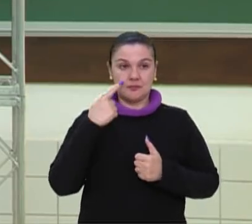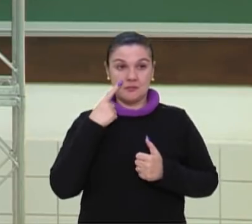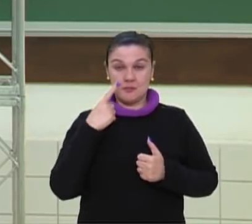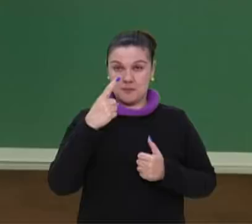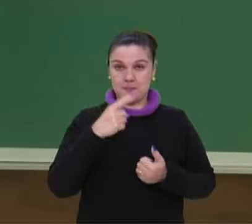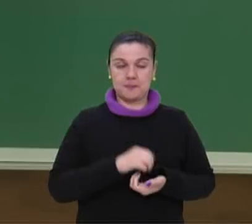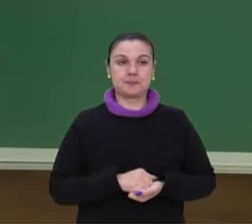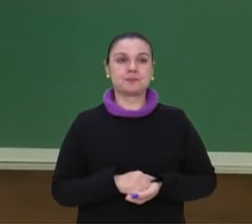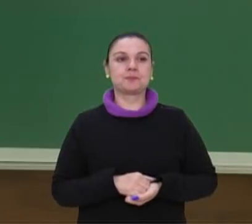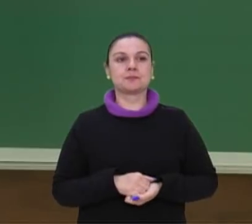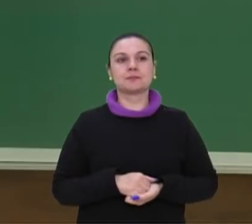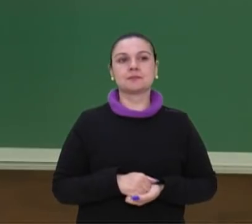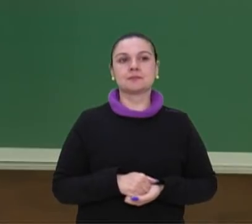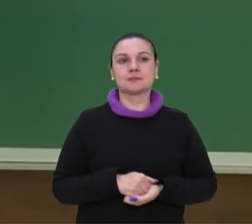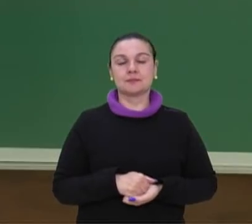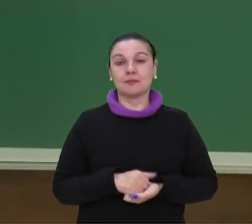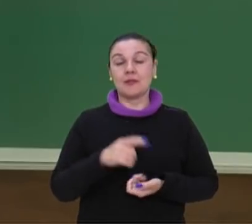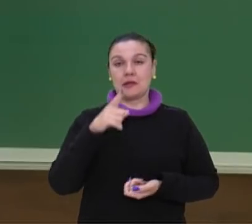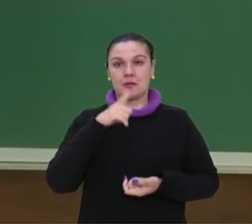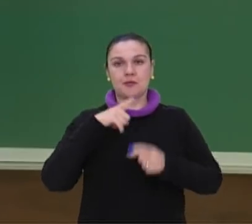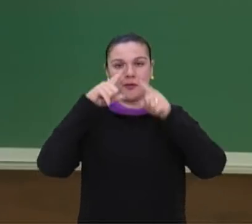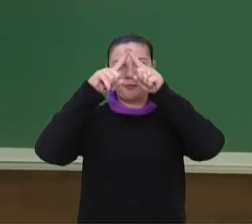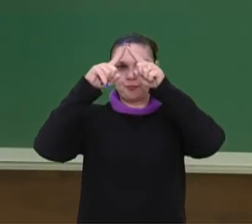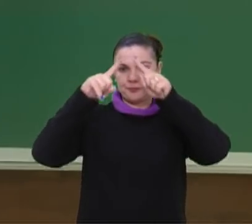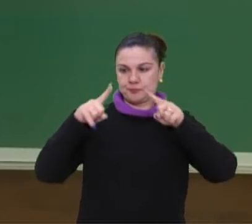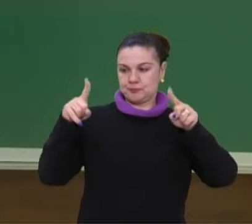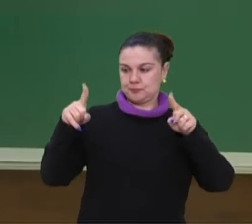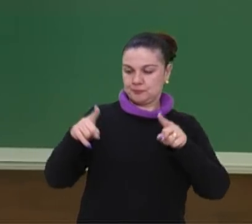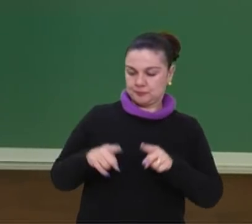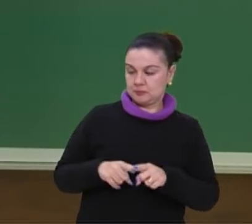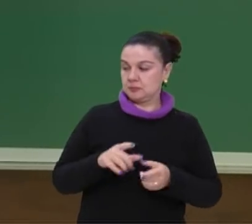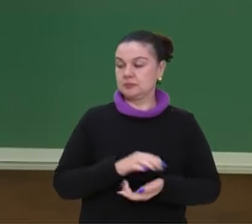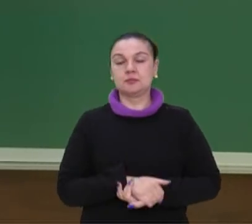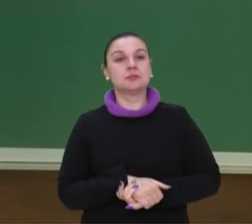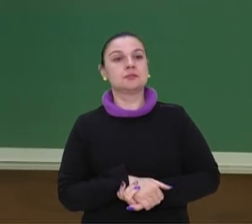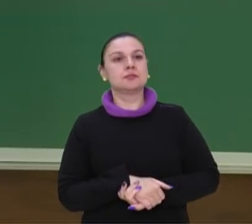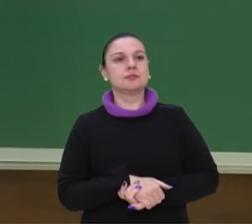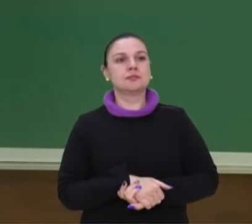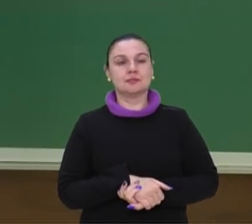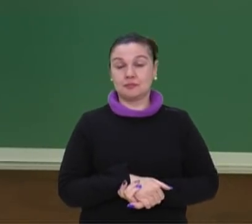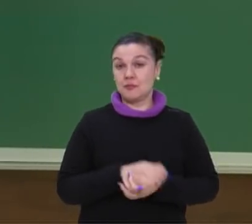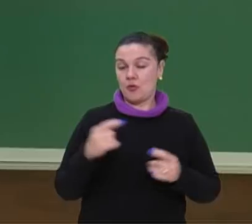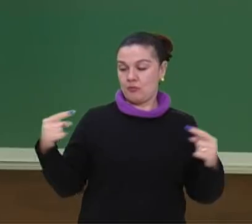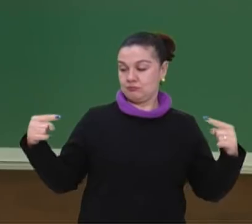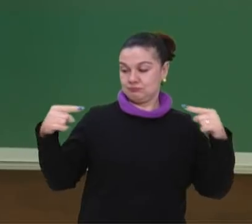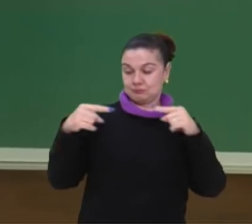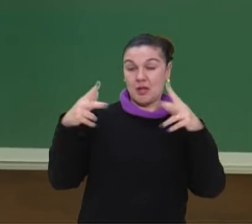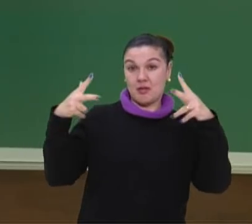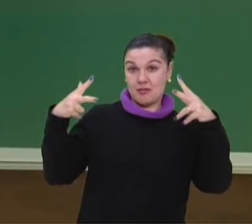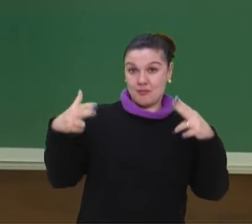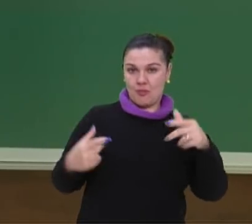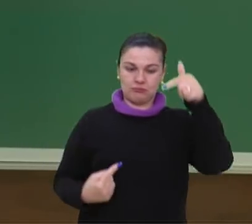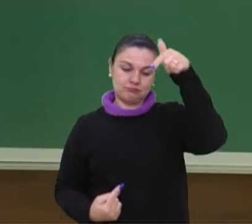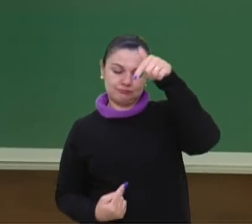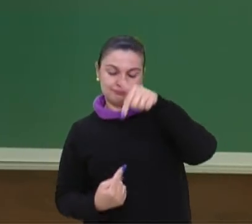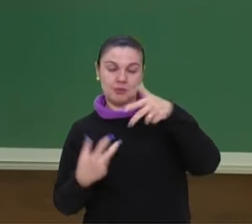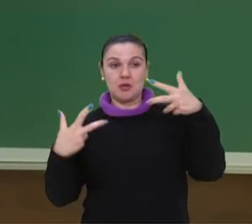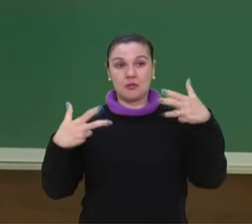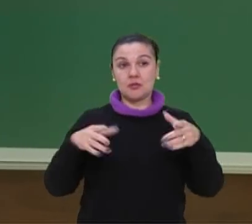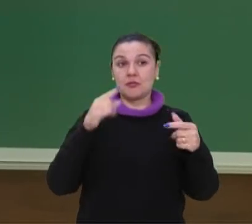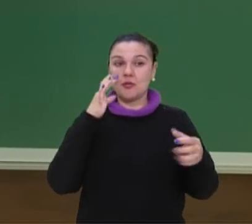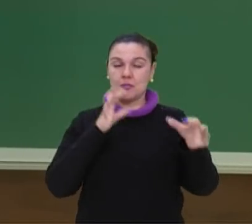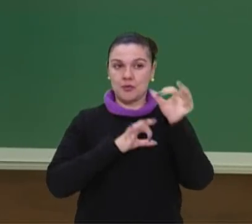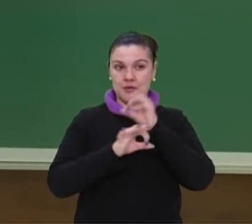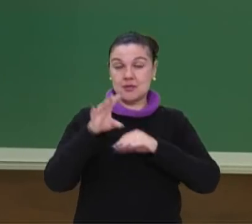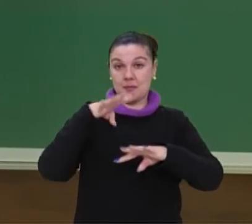ó. Eu tenho o paralelogramo, os ângulos opostos são iguais. Então, eu vou fazer na linguagem